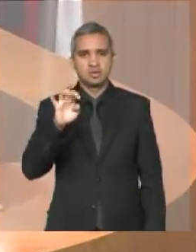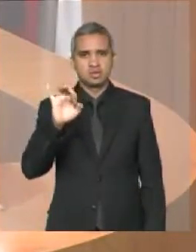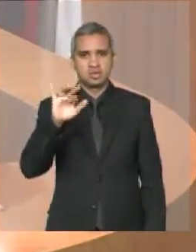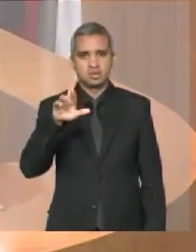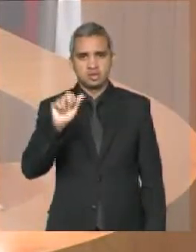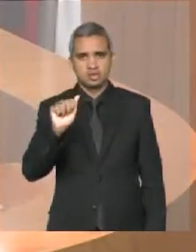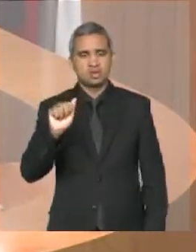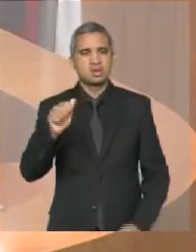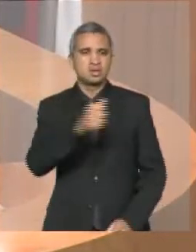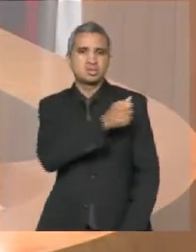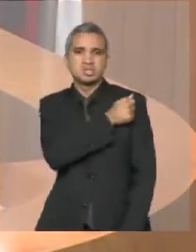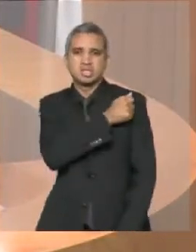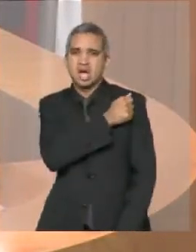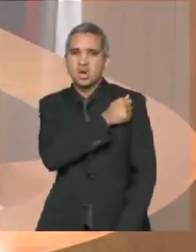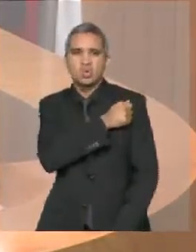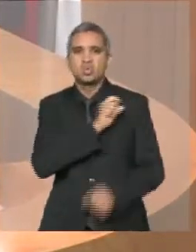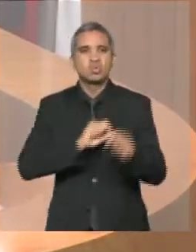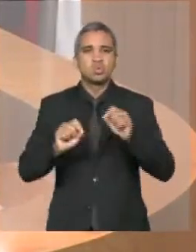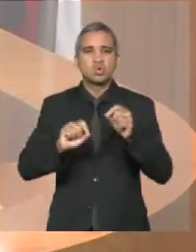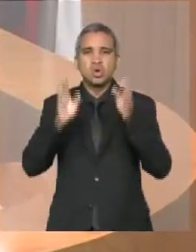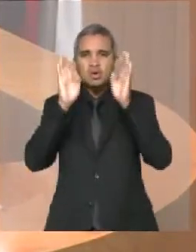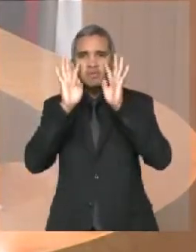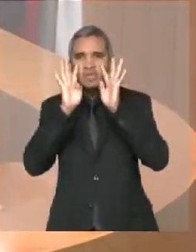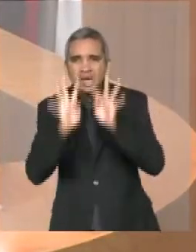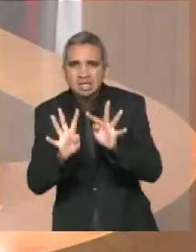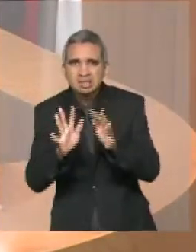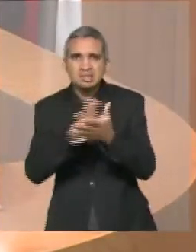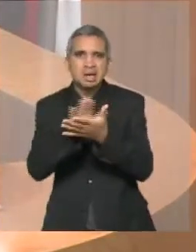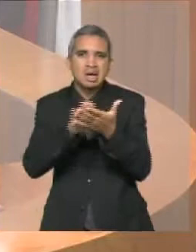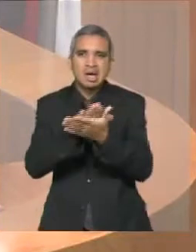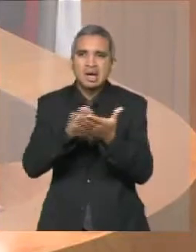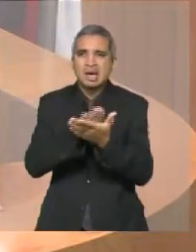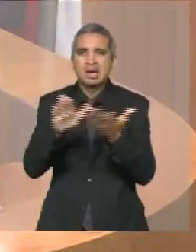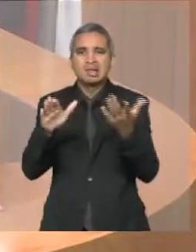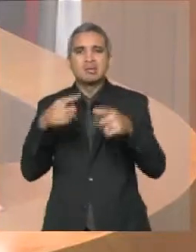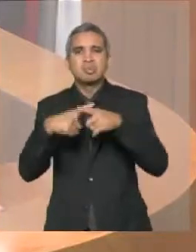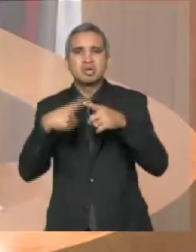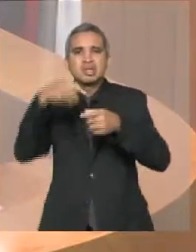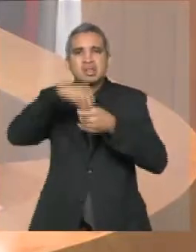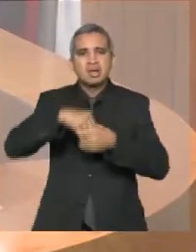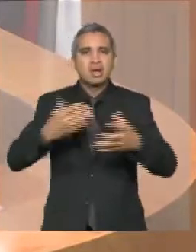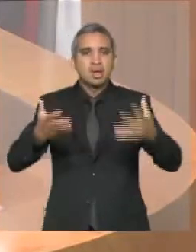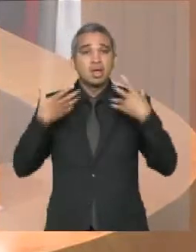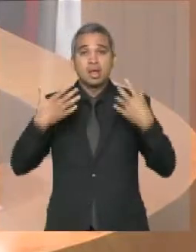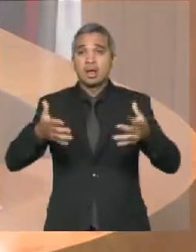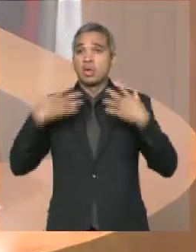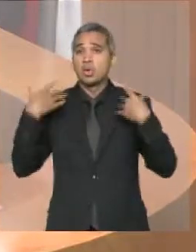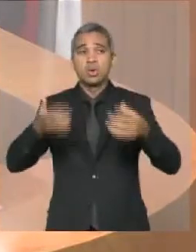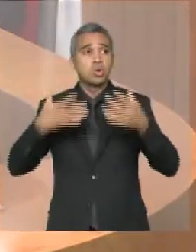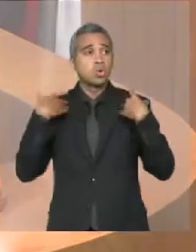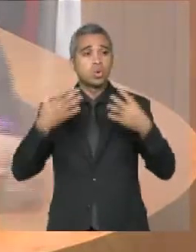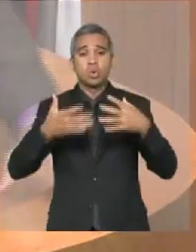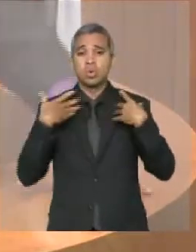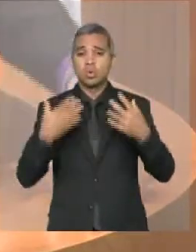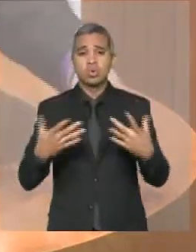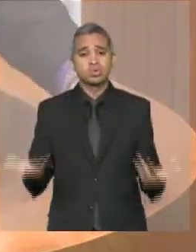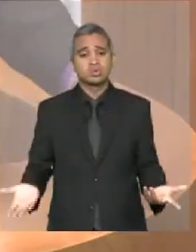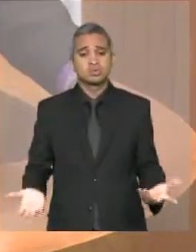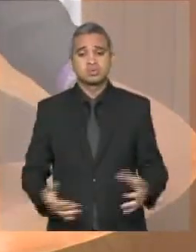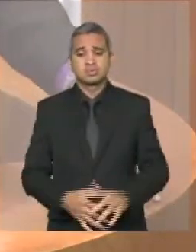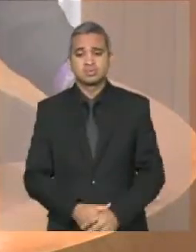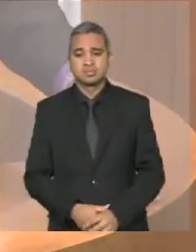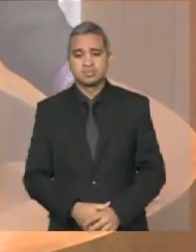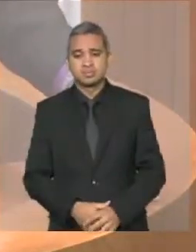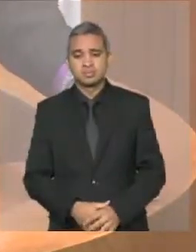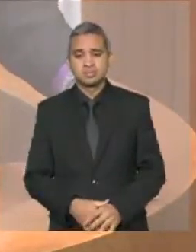sem condição de aprendizagem, porque a sala de aula muito quente, sem uma condição adequada na